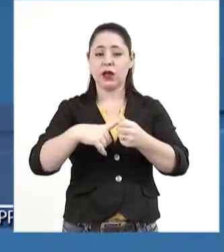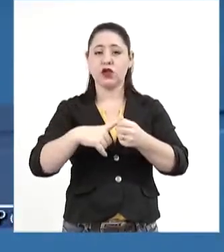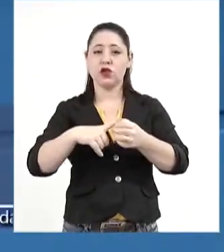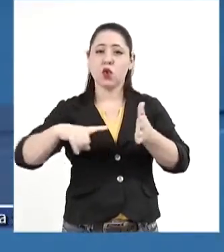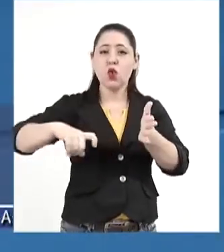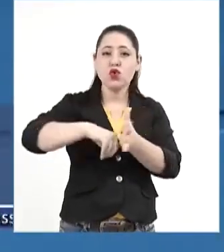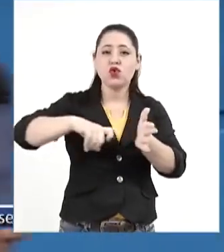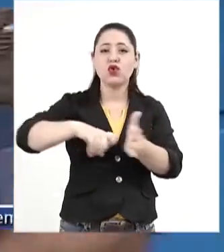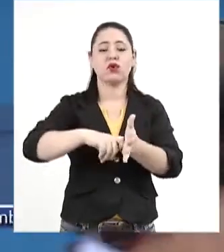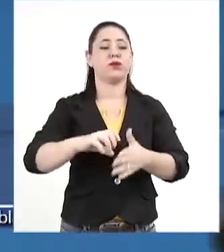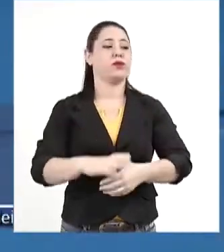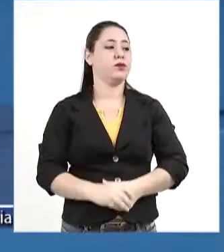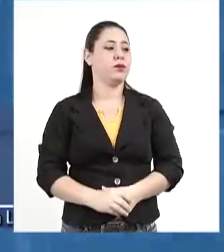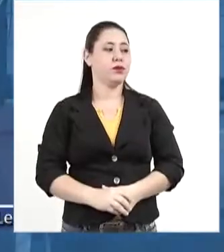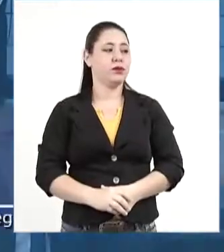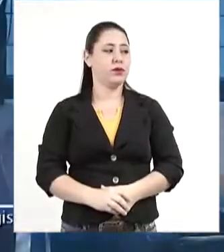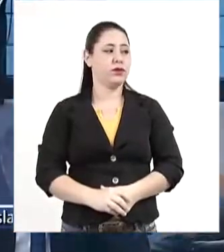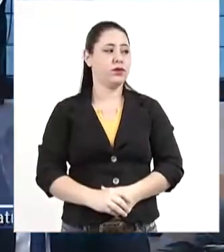Muito obrigado.